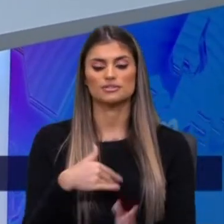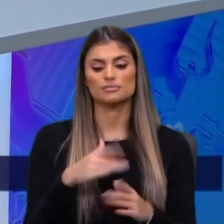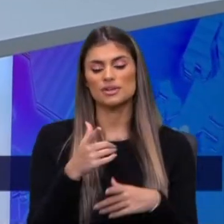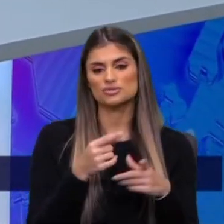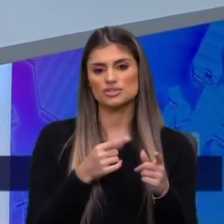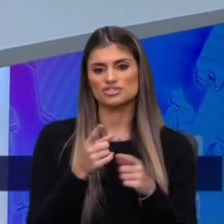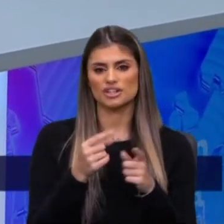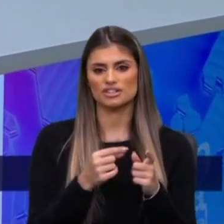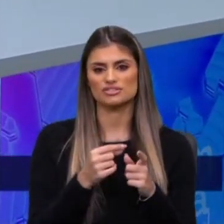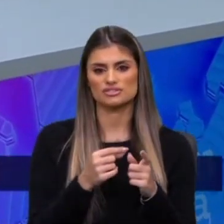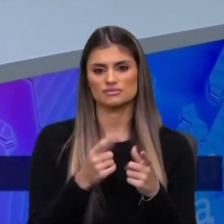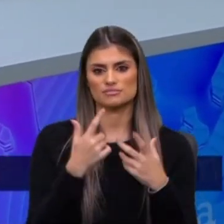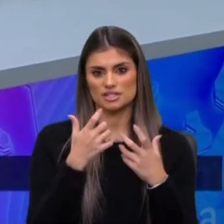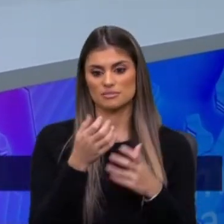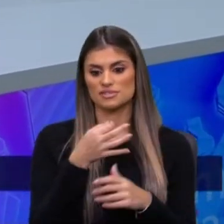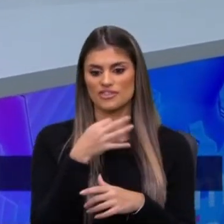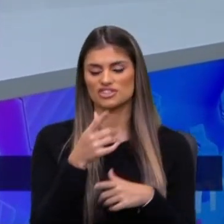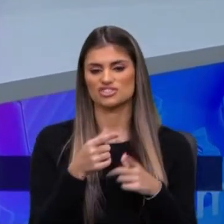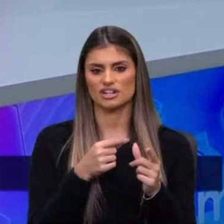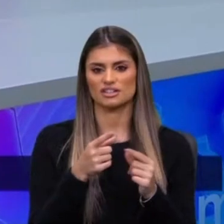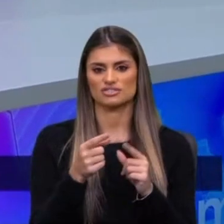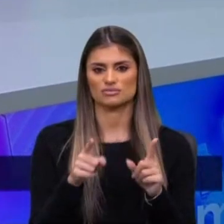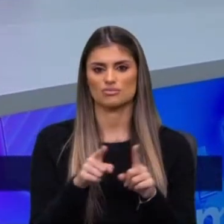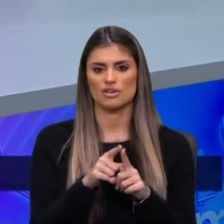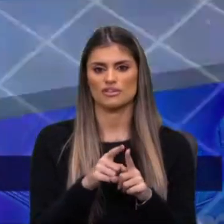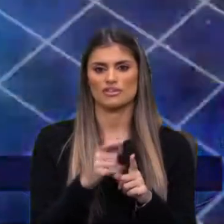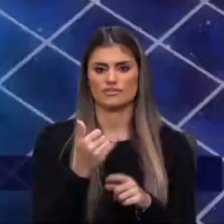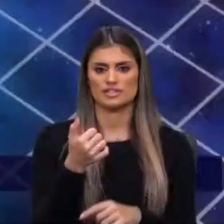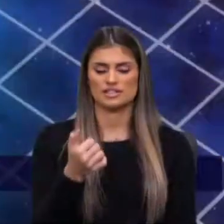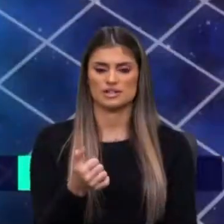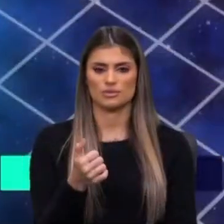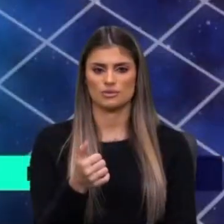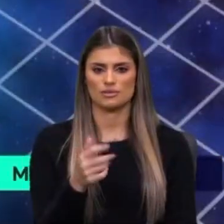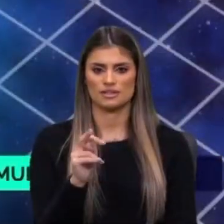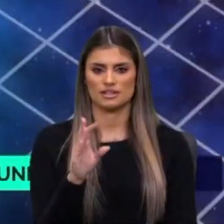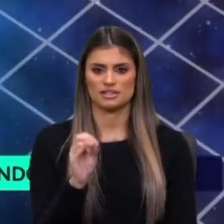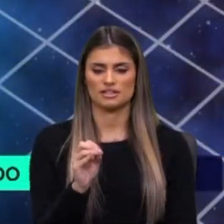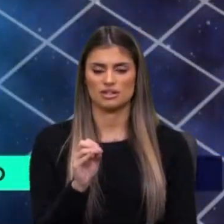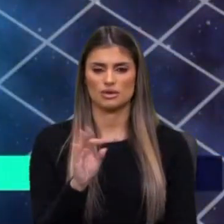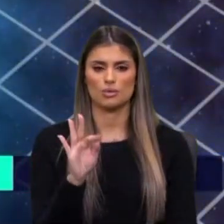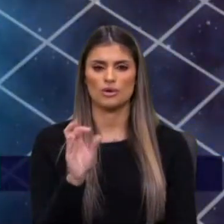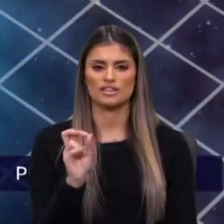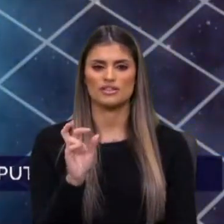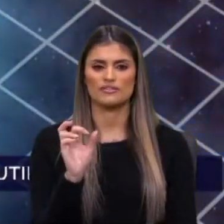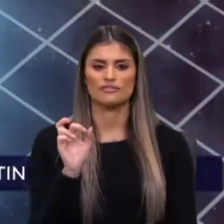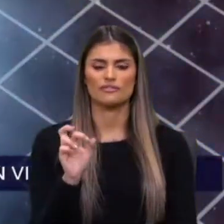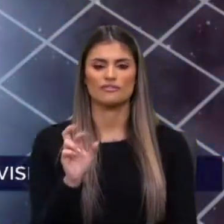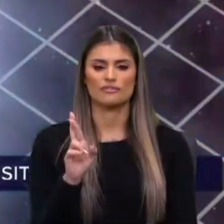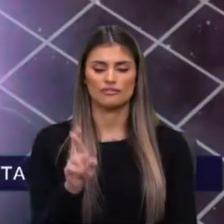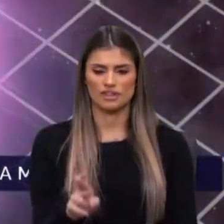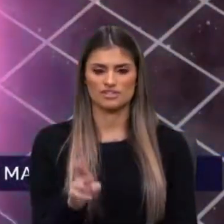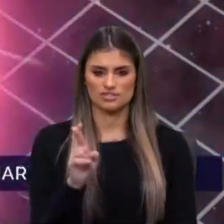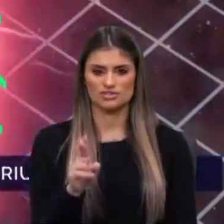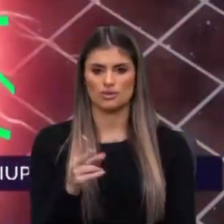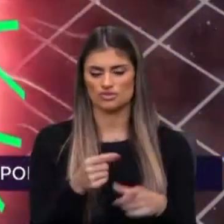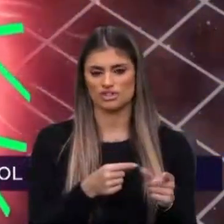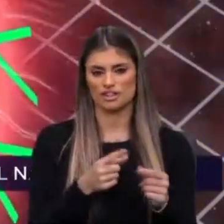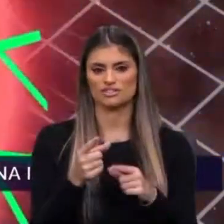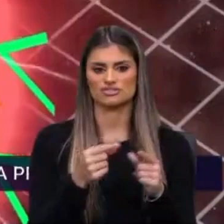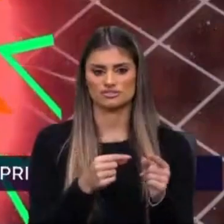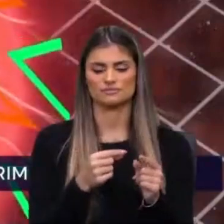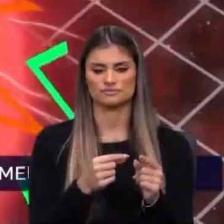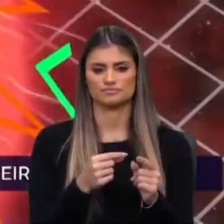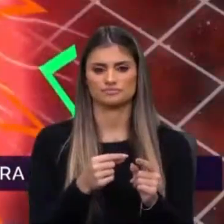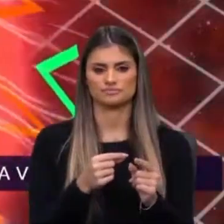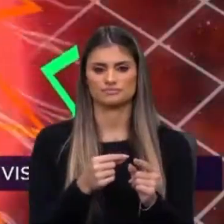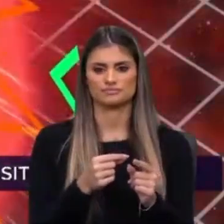grande massa, estamos a falar de estrelas com 25, 30, 40 vezes mais a massa do que o nosso Sol, são estrelas que, as